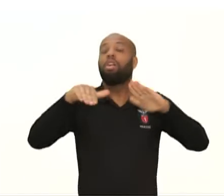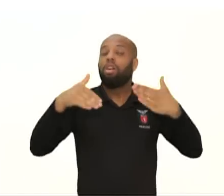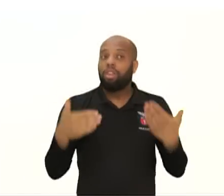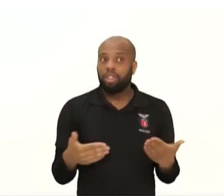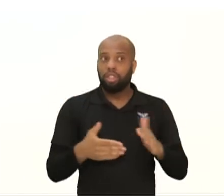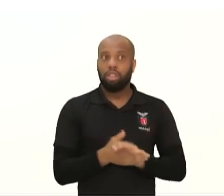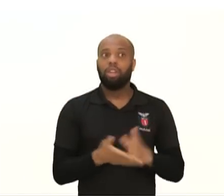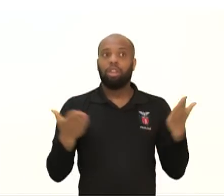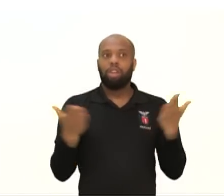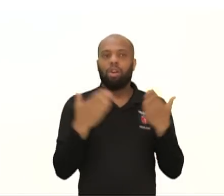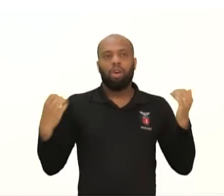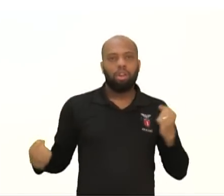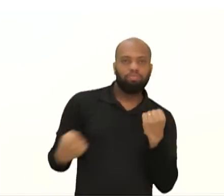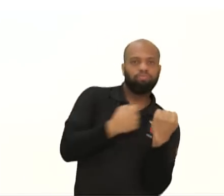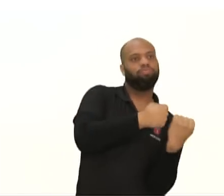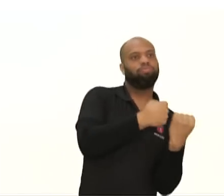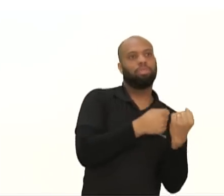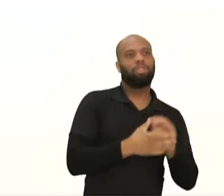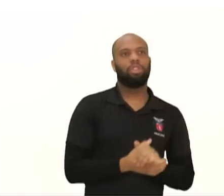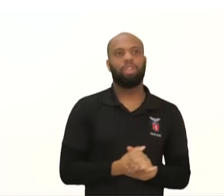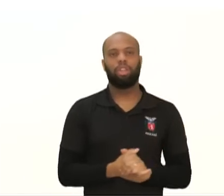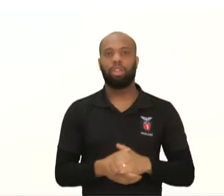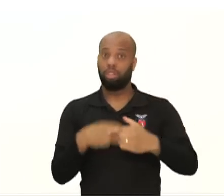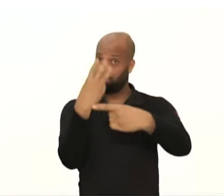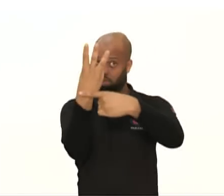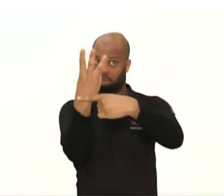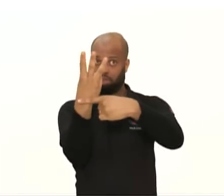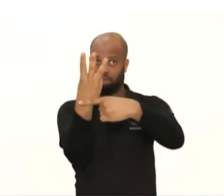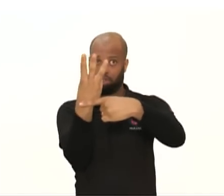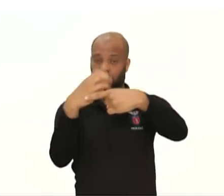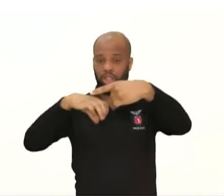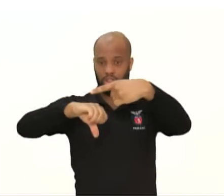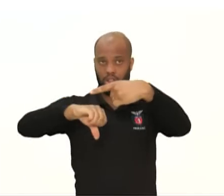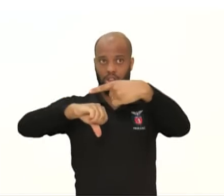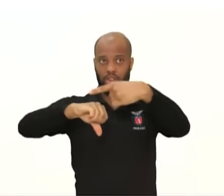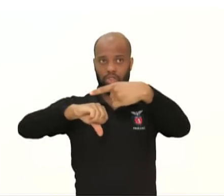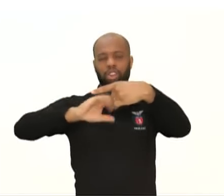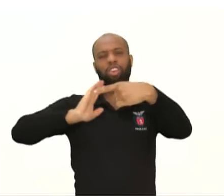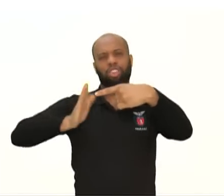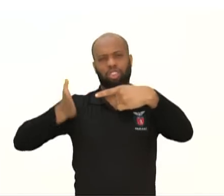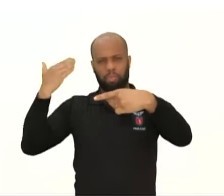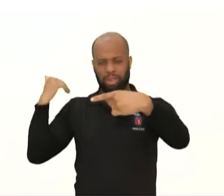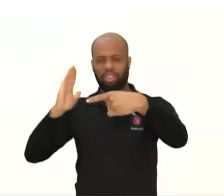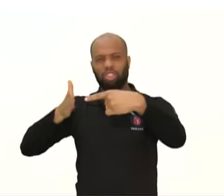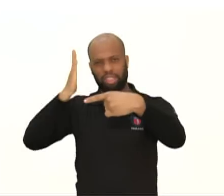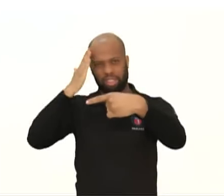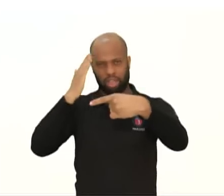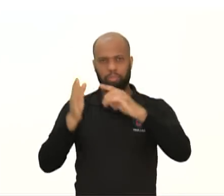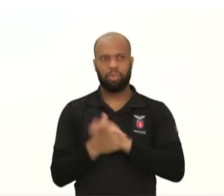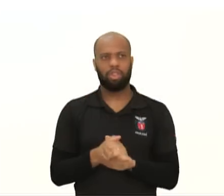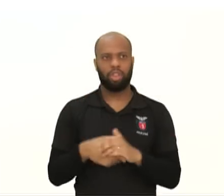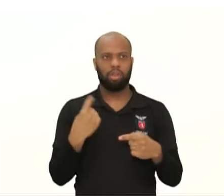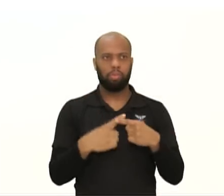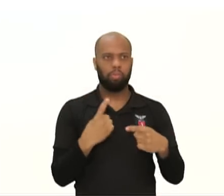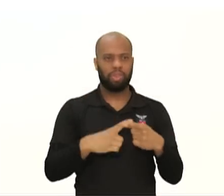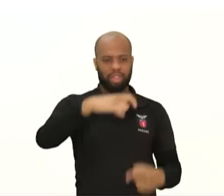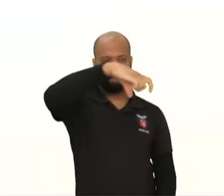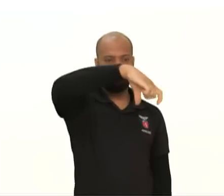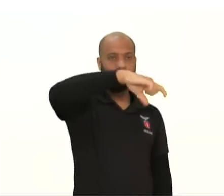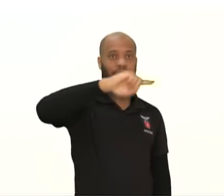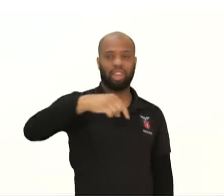Então, só substituir. É 3 sobre 9. Isso nós já olhamos ali anteriormente. Essa interseção é